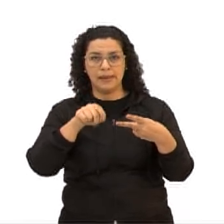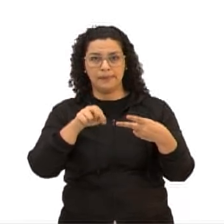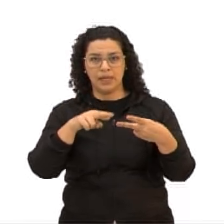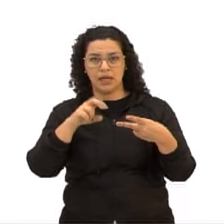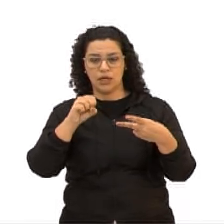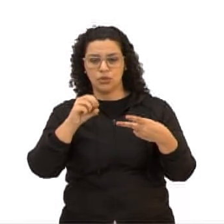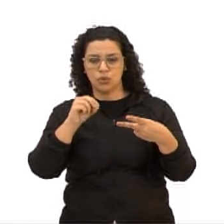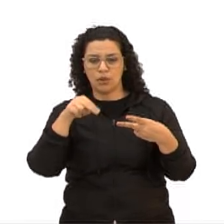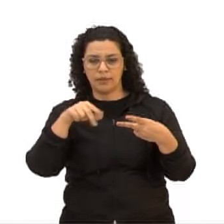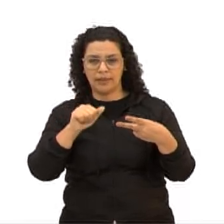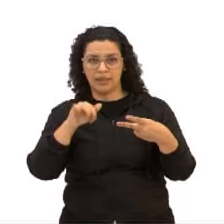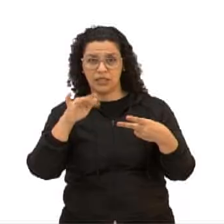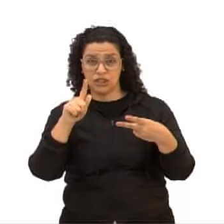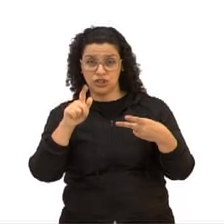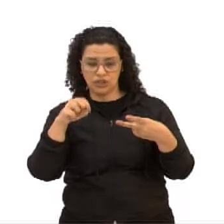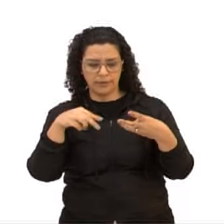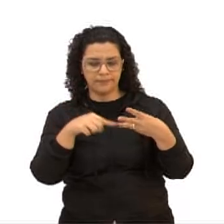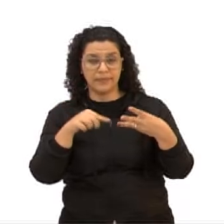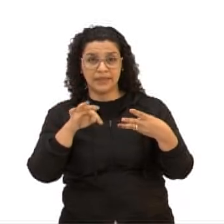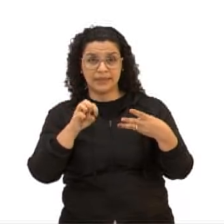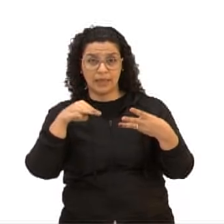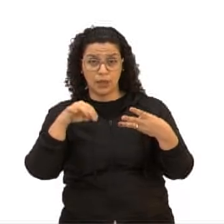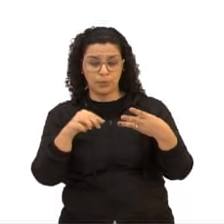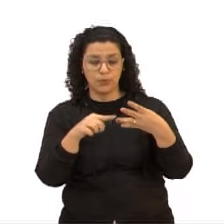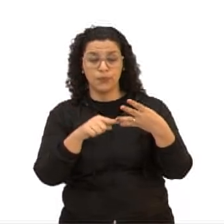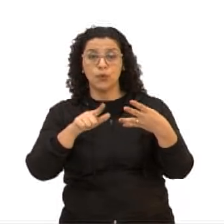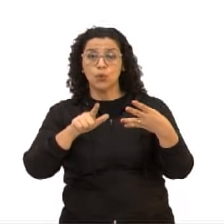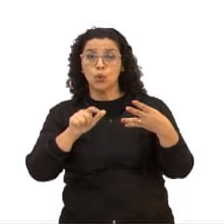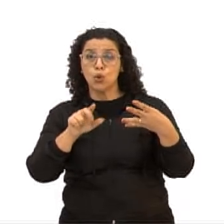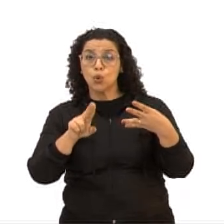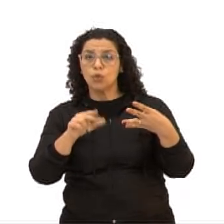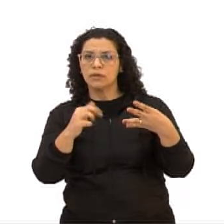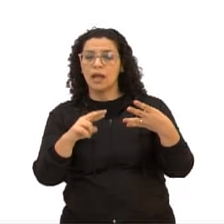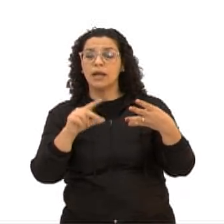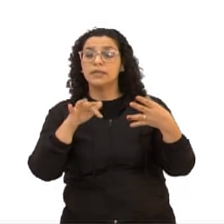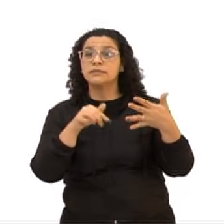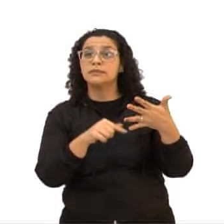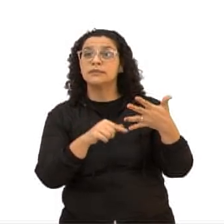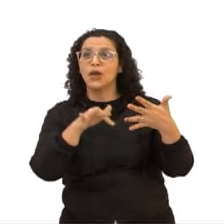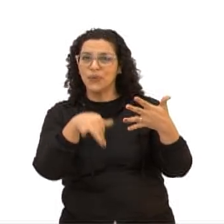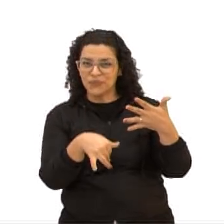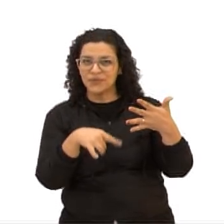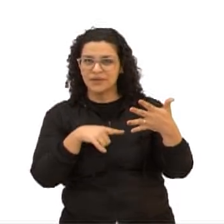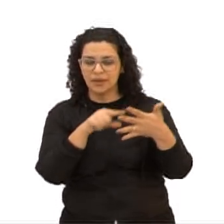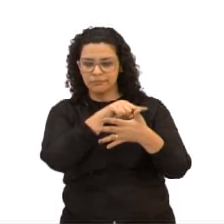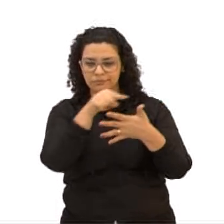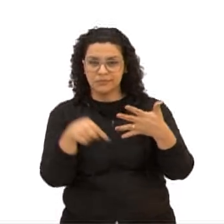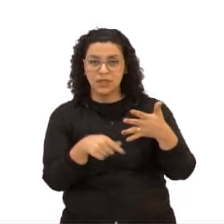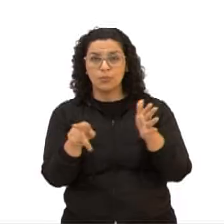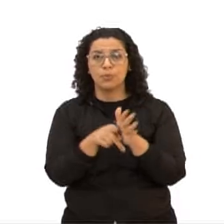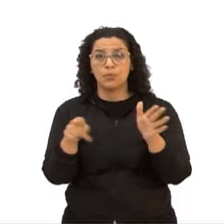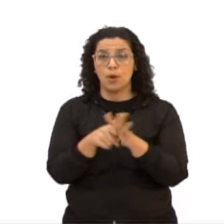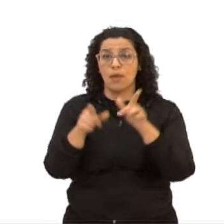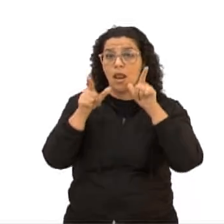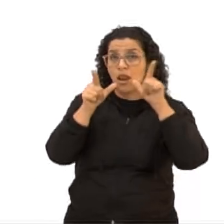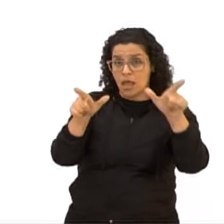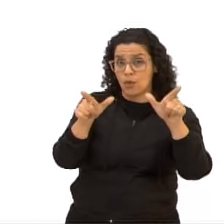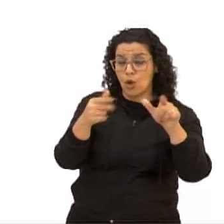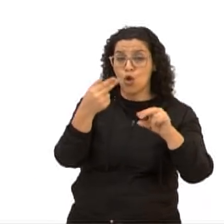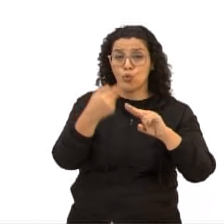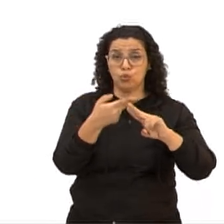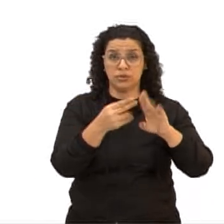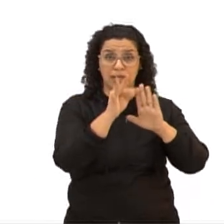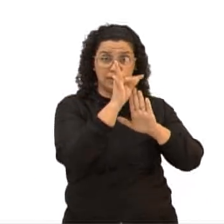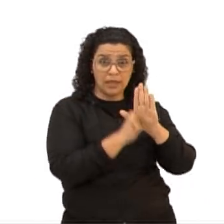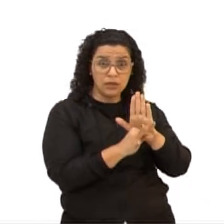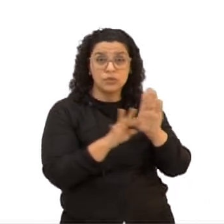personagem, tempo, lugar e desfecho. No geral, apresentam as linguagens verbais e não